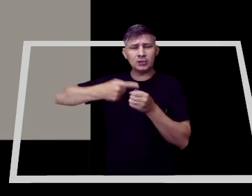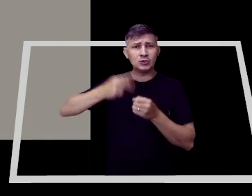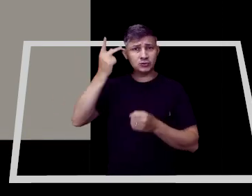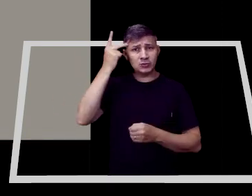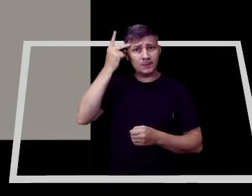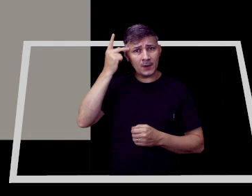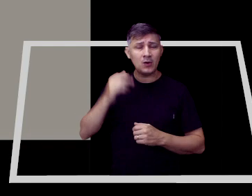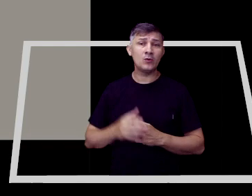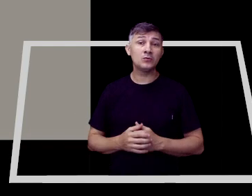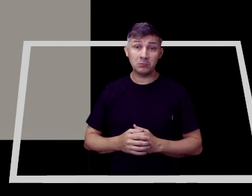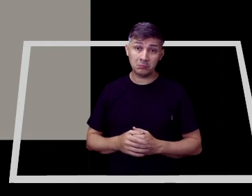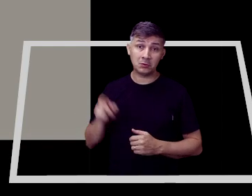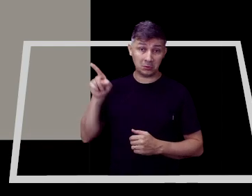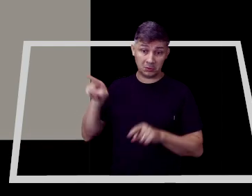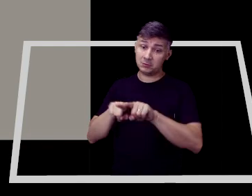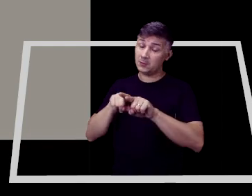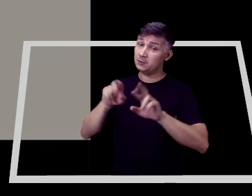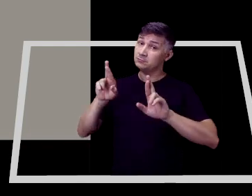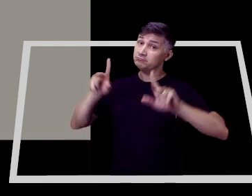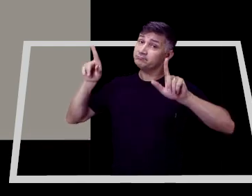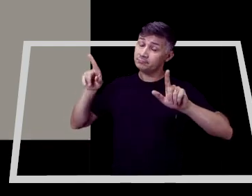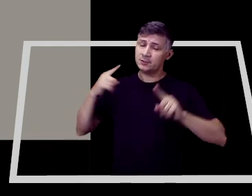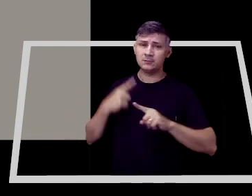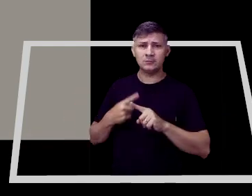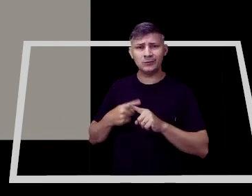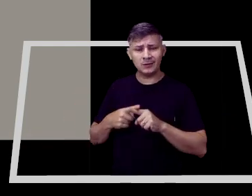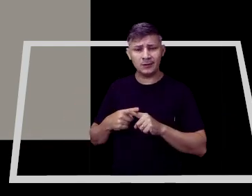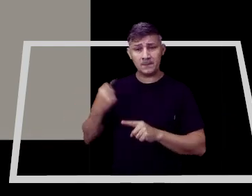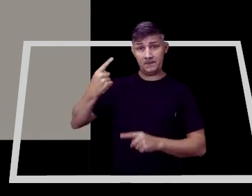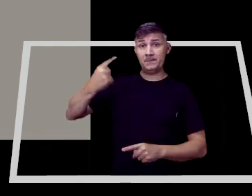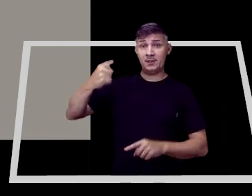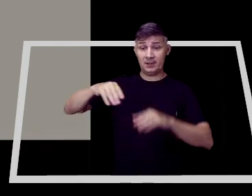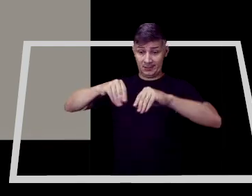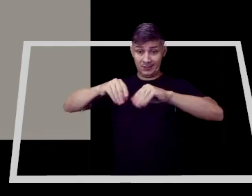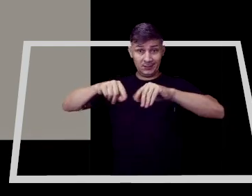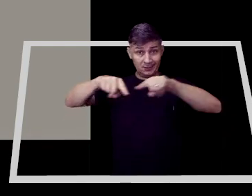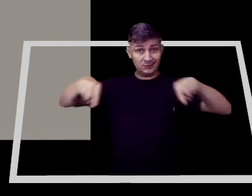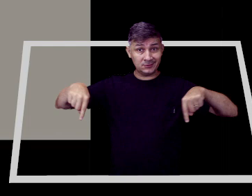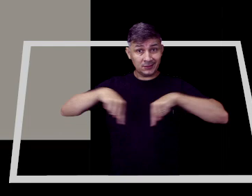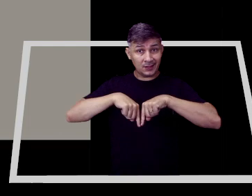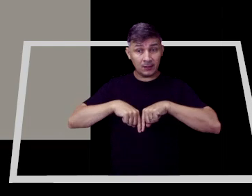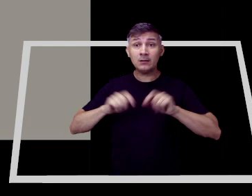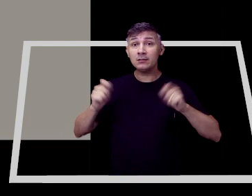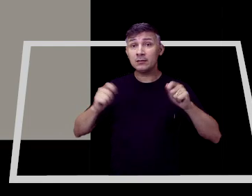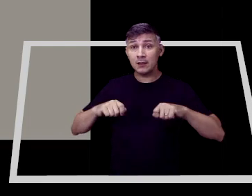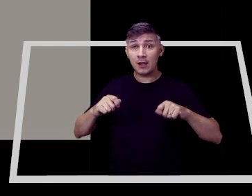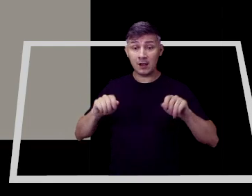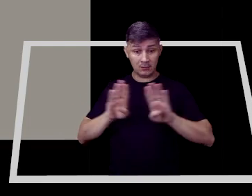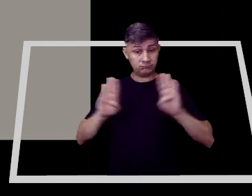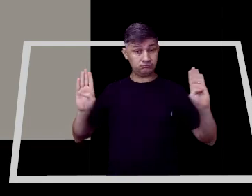Situação também muito peculiar, porque é um dos primeiros terrenos disponíveis, né, no condomínio,